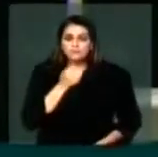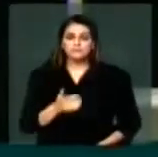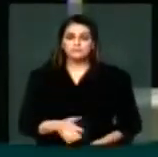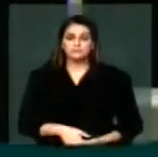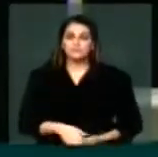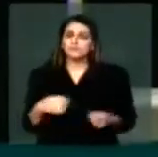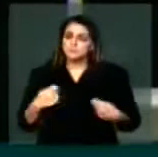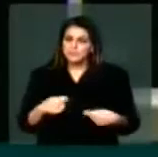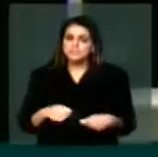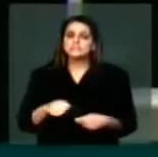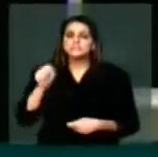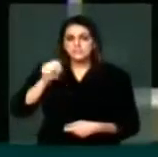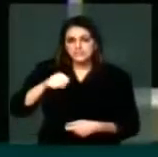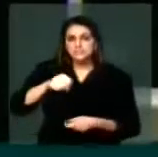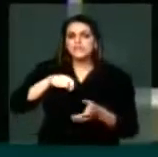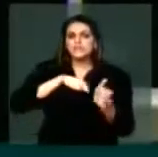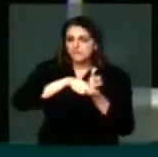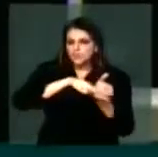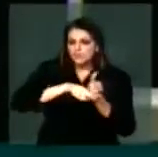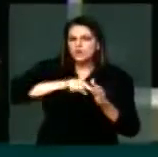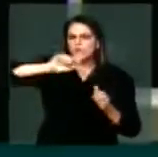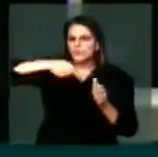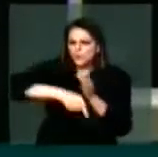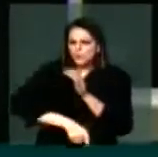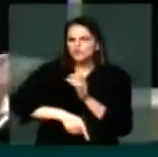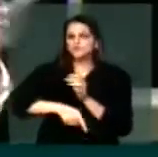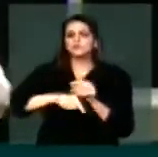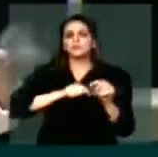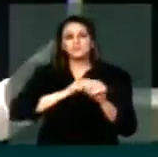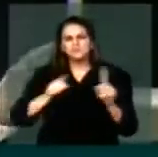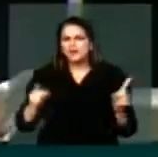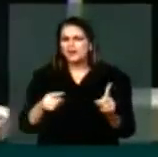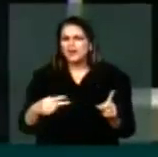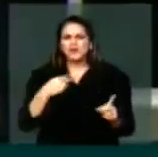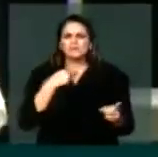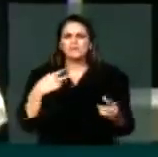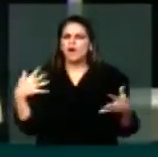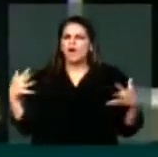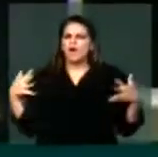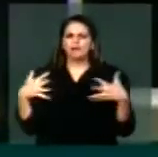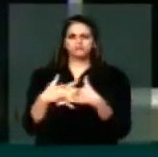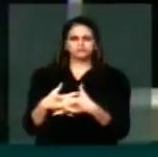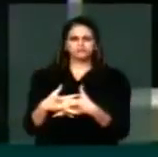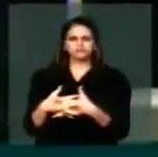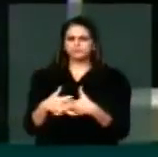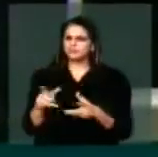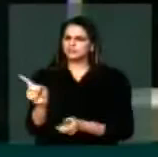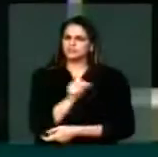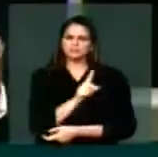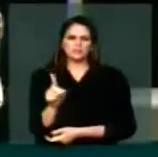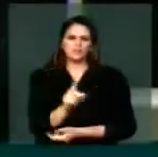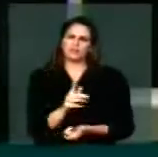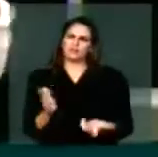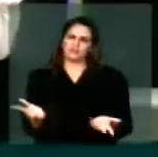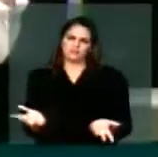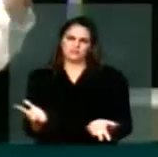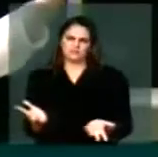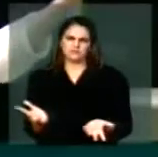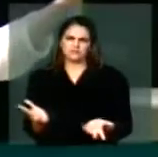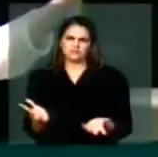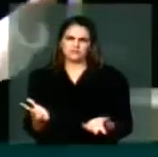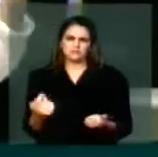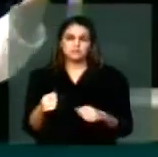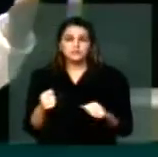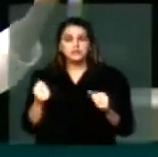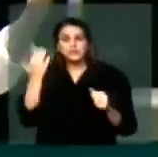que ir fundo nas investigações, sim, sem misturar a investigação e a punição, dando a